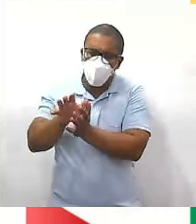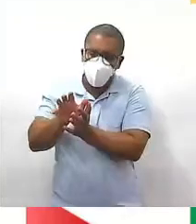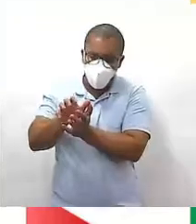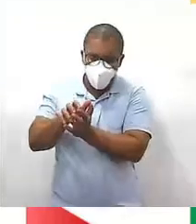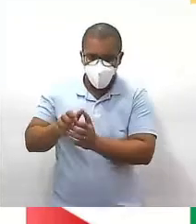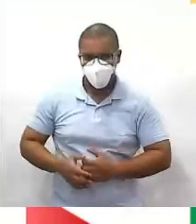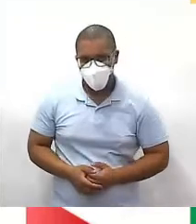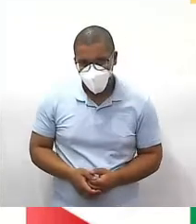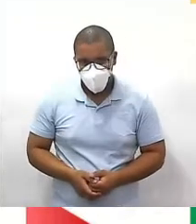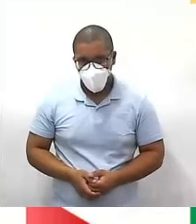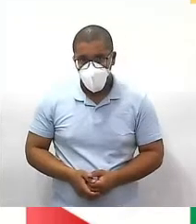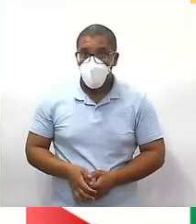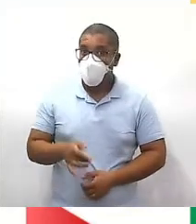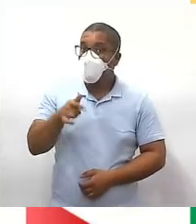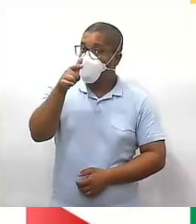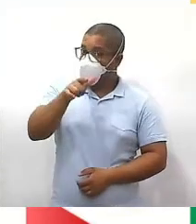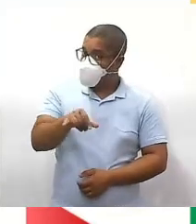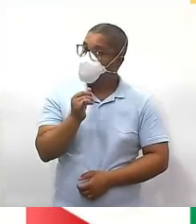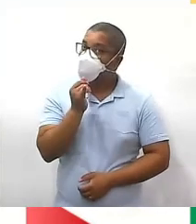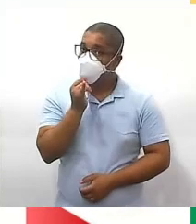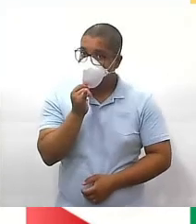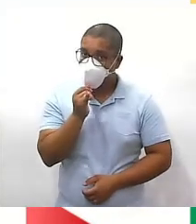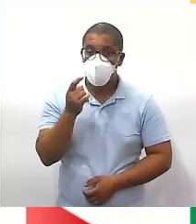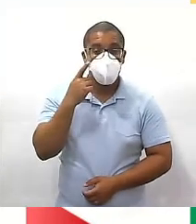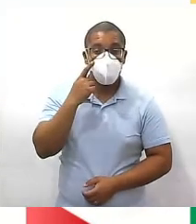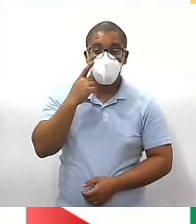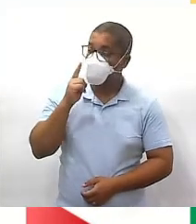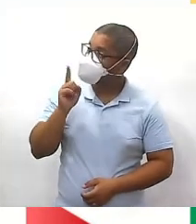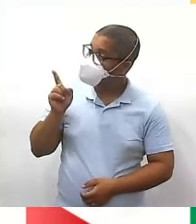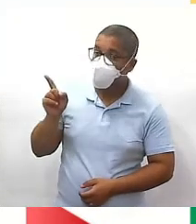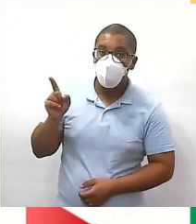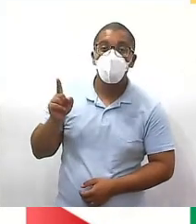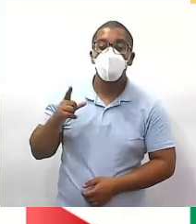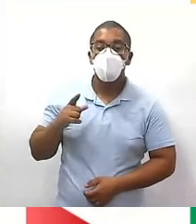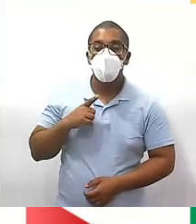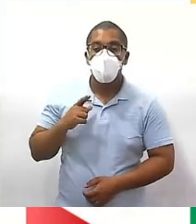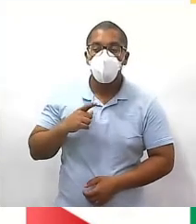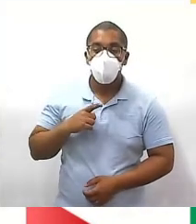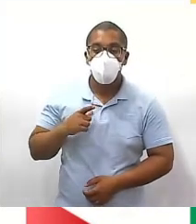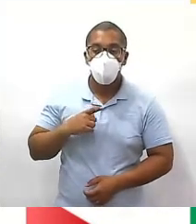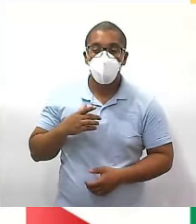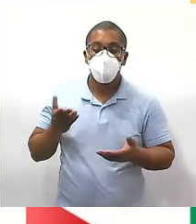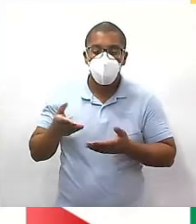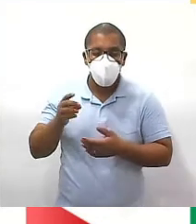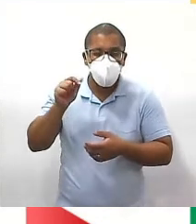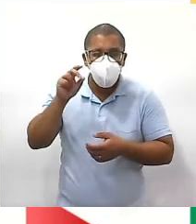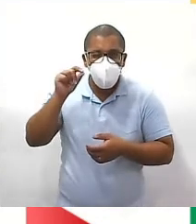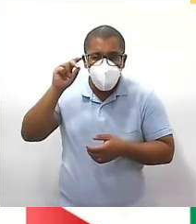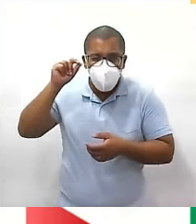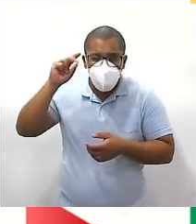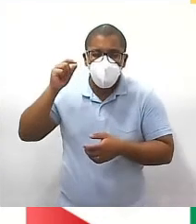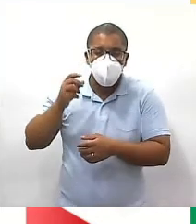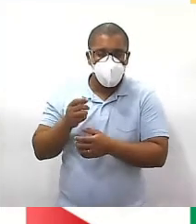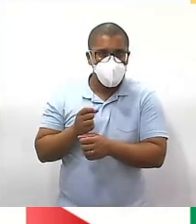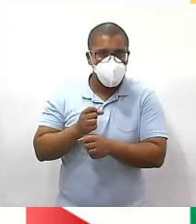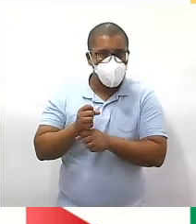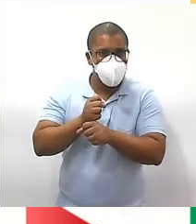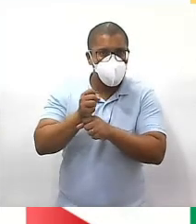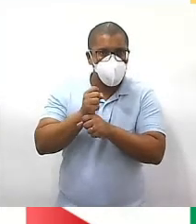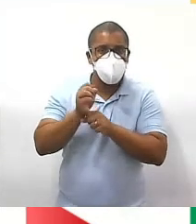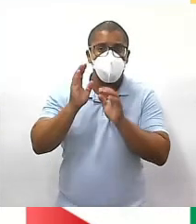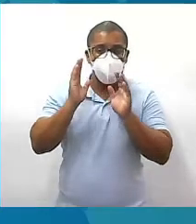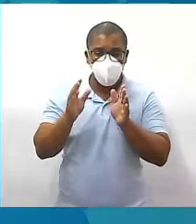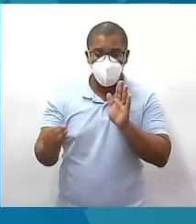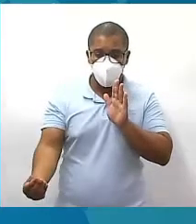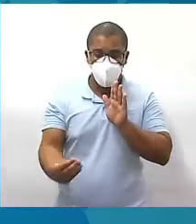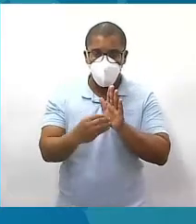Pernambuco. Outro exemplo para vocês agora, eu trouxe o mais antigo já descrito